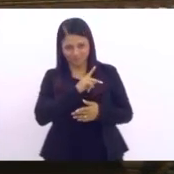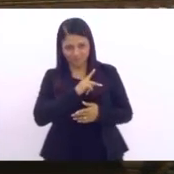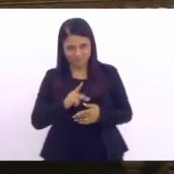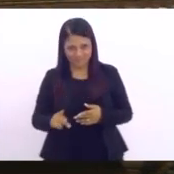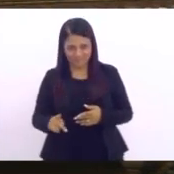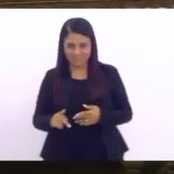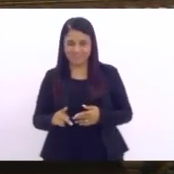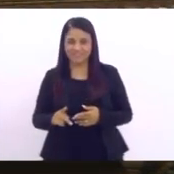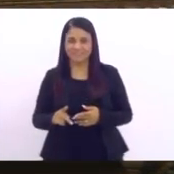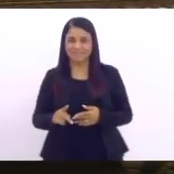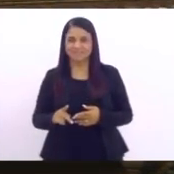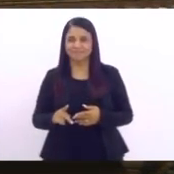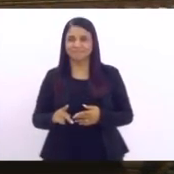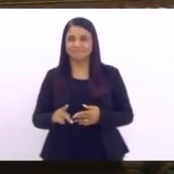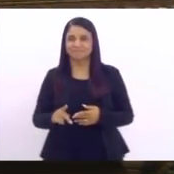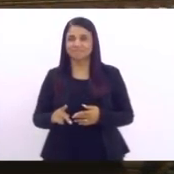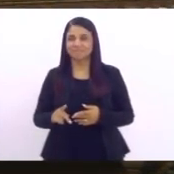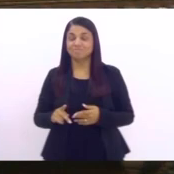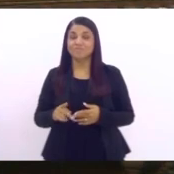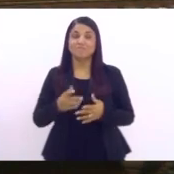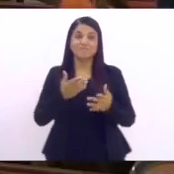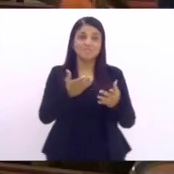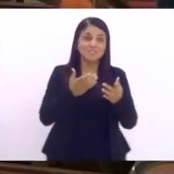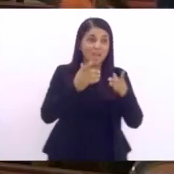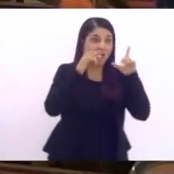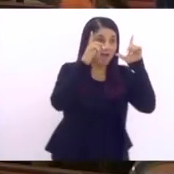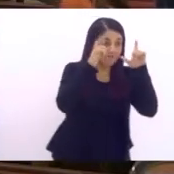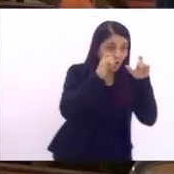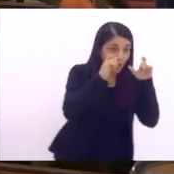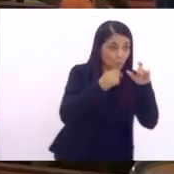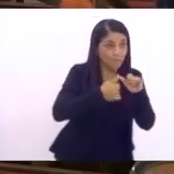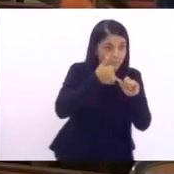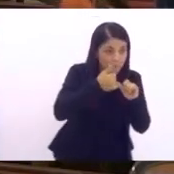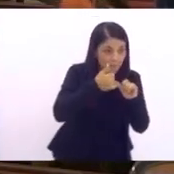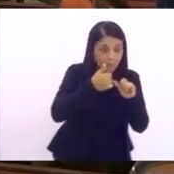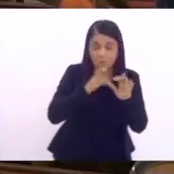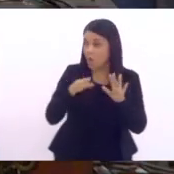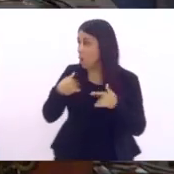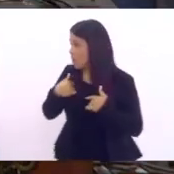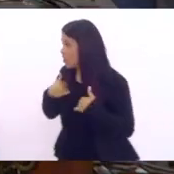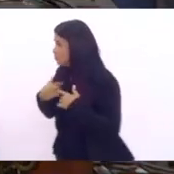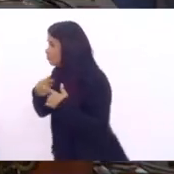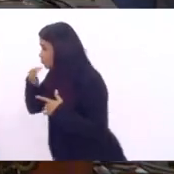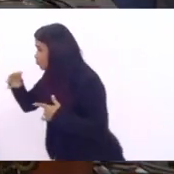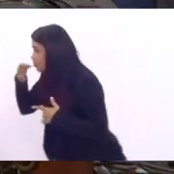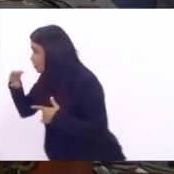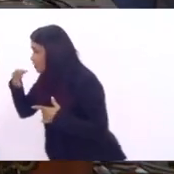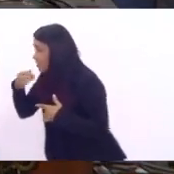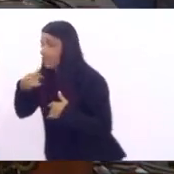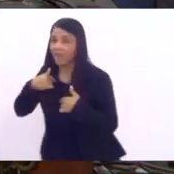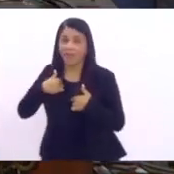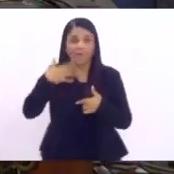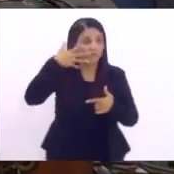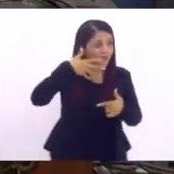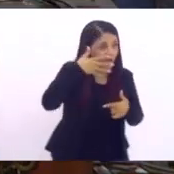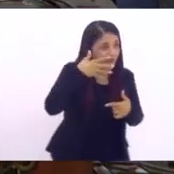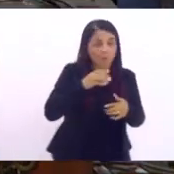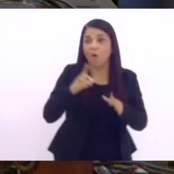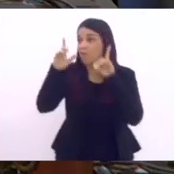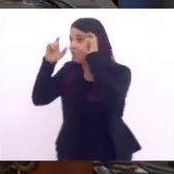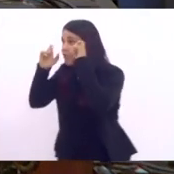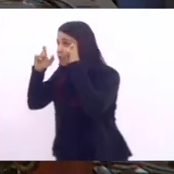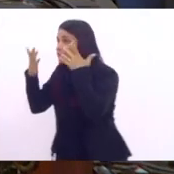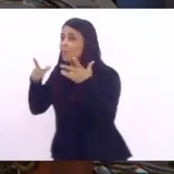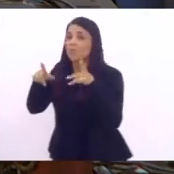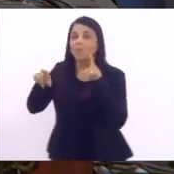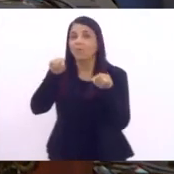Vocês querem a foto primeiro? Posso sugerir? Deputado Bruno. Ou a minha Bruno. Fala? Deputado a Bruno. Foto. Pode fazer a foto aqui, todo